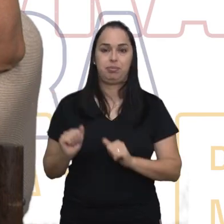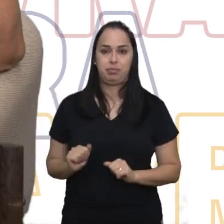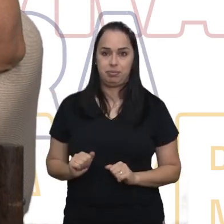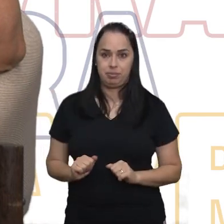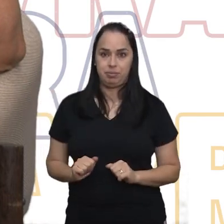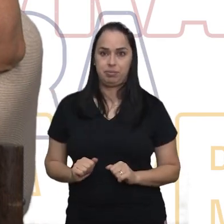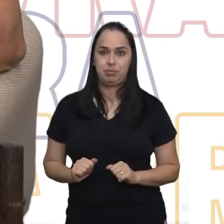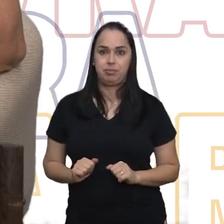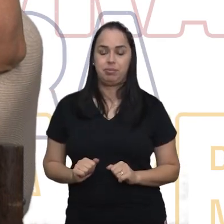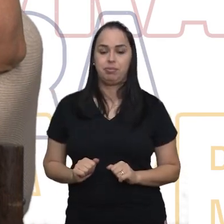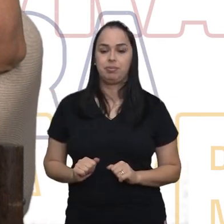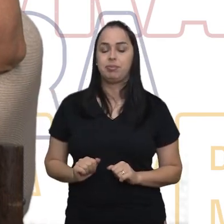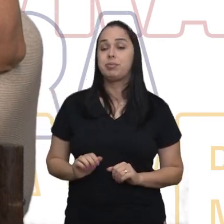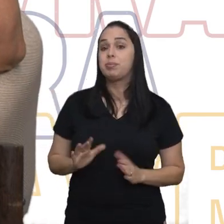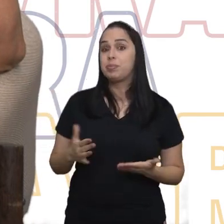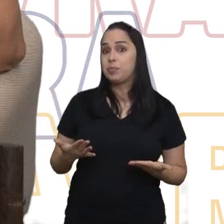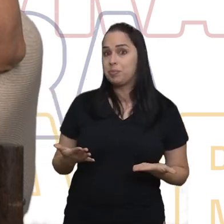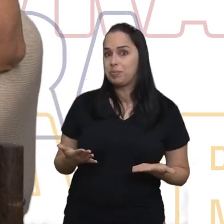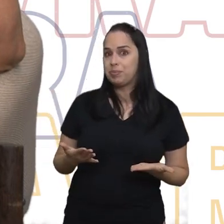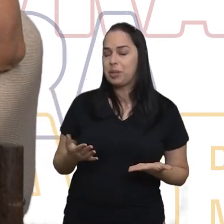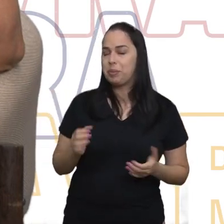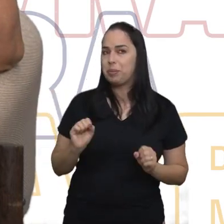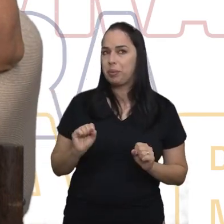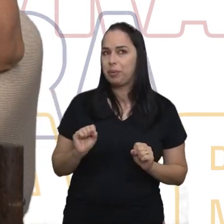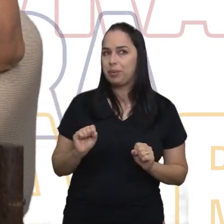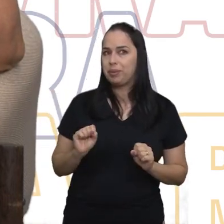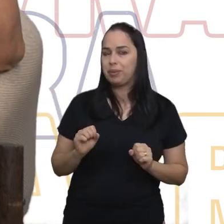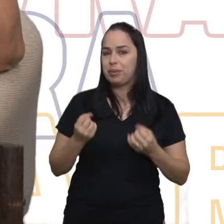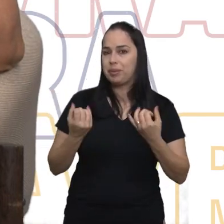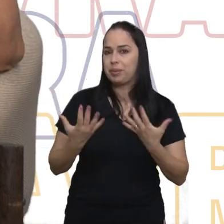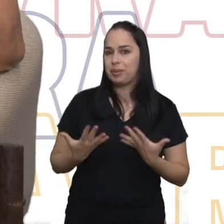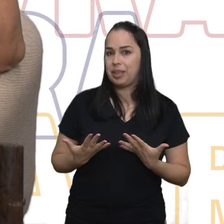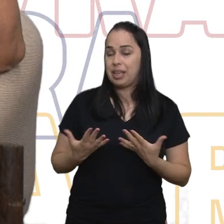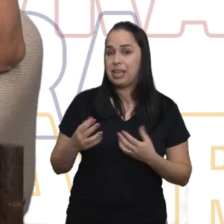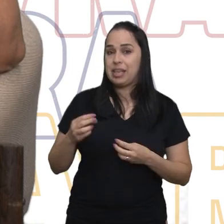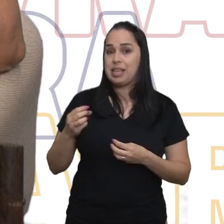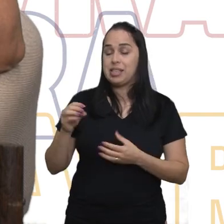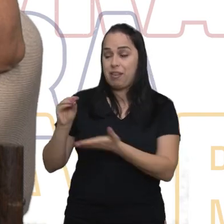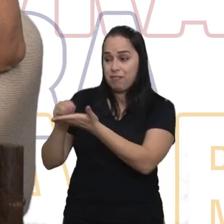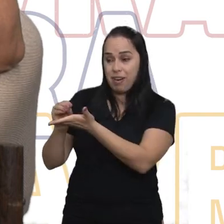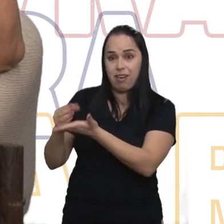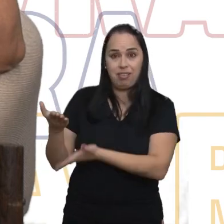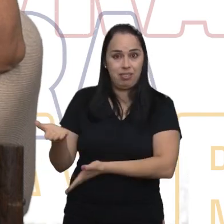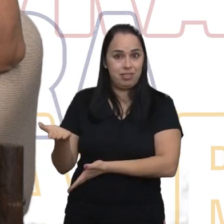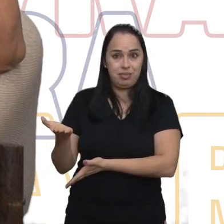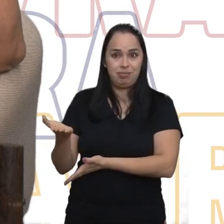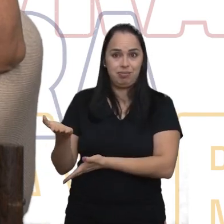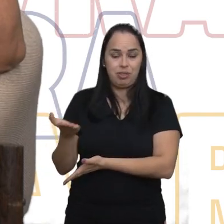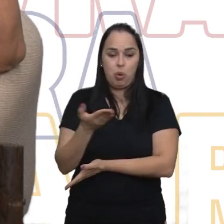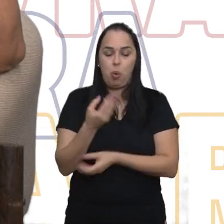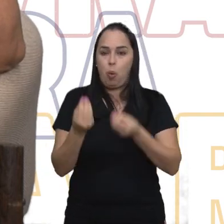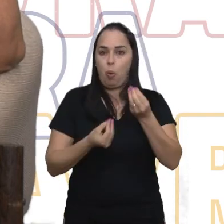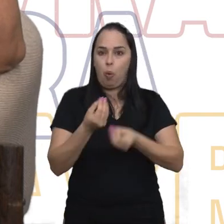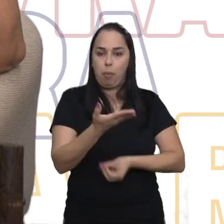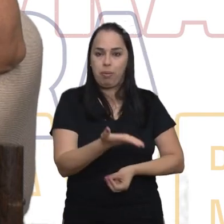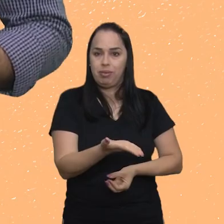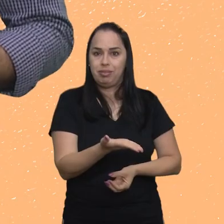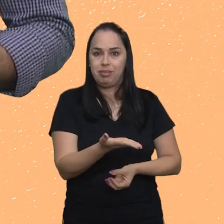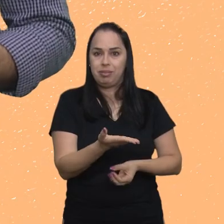Cassiano Ricardo. Ou seja, podemos dizer, sem a Fundação Cultural Cassiano Ricardo, não existiria Museu de Arte